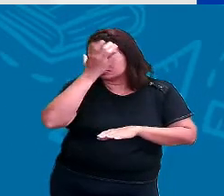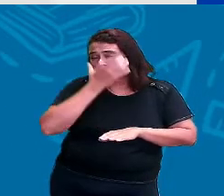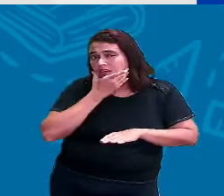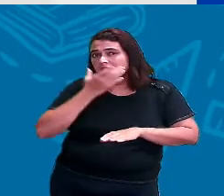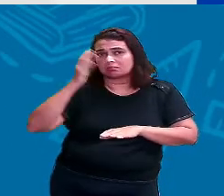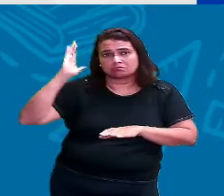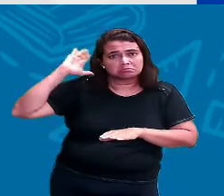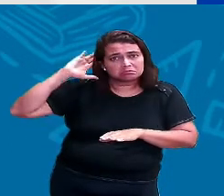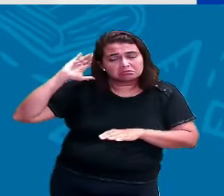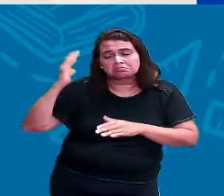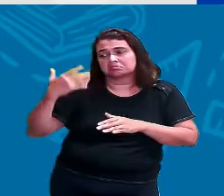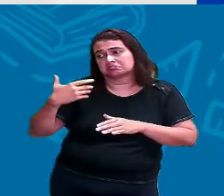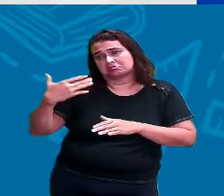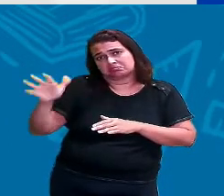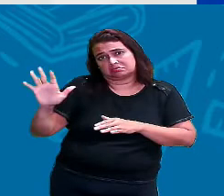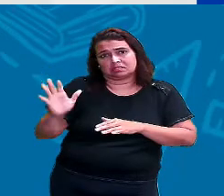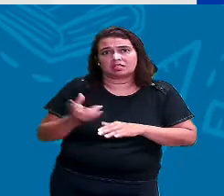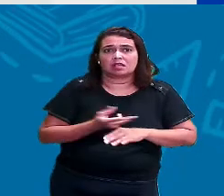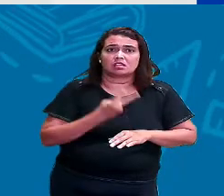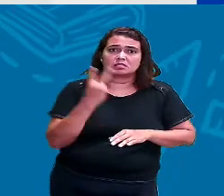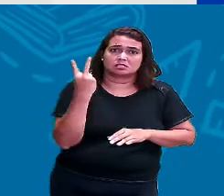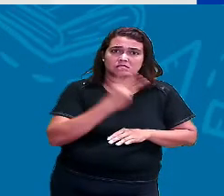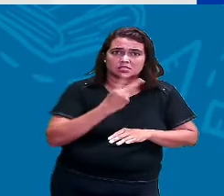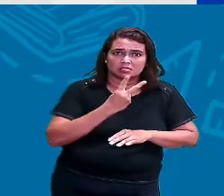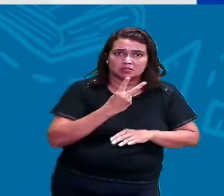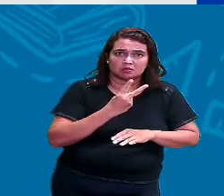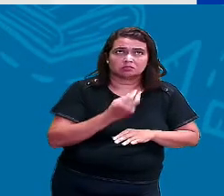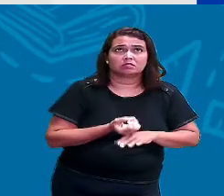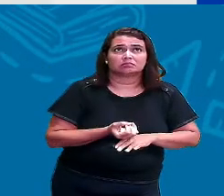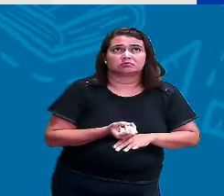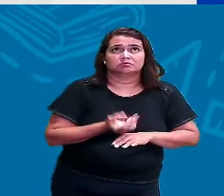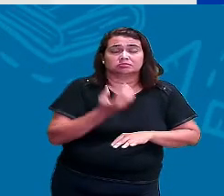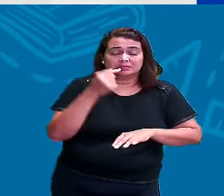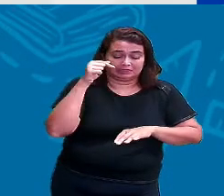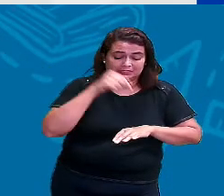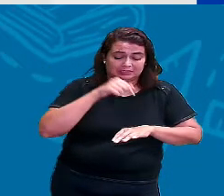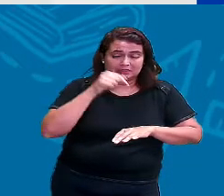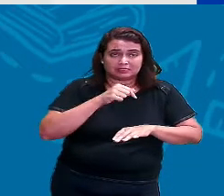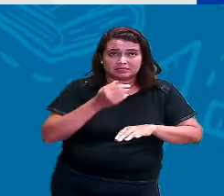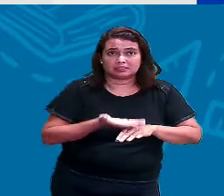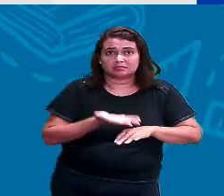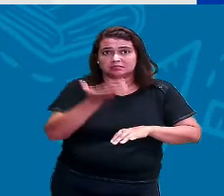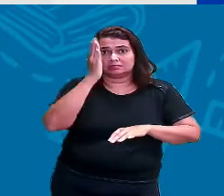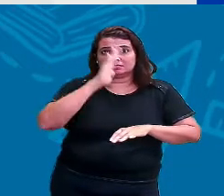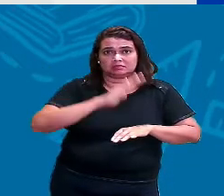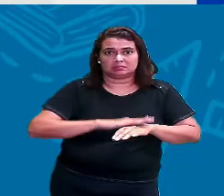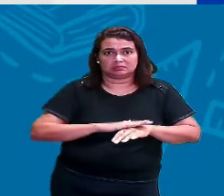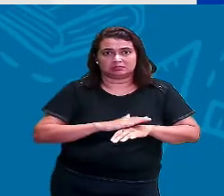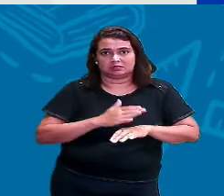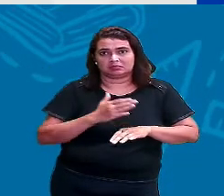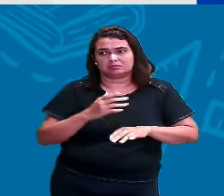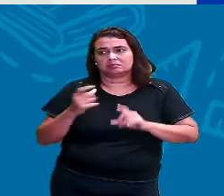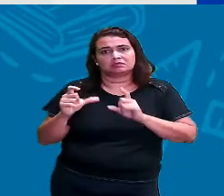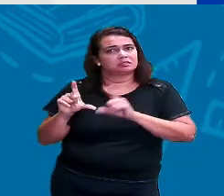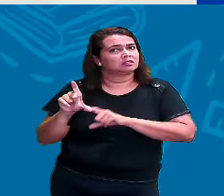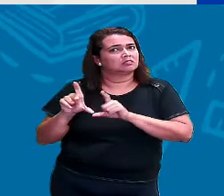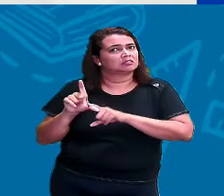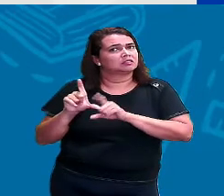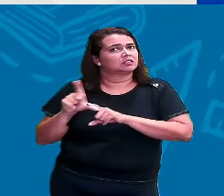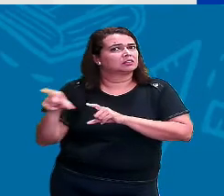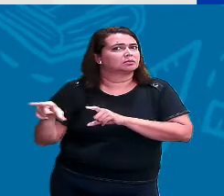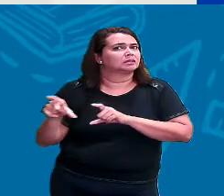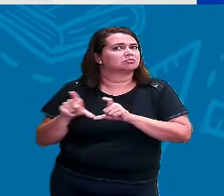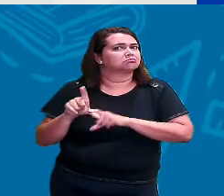opção. E se eu jogar a minha segunda moeda, que é ela que eu quero saber, ela não depende da minha primeira